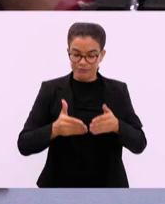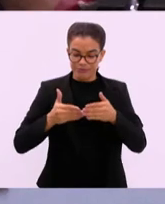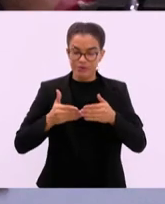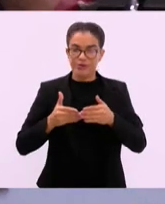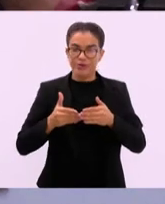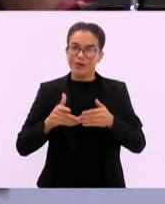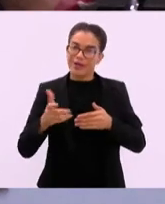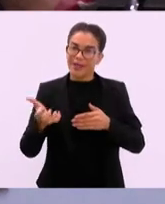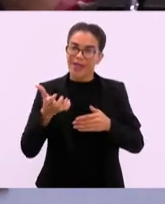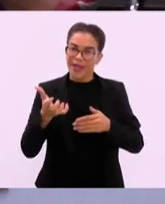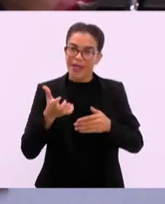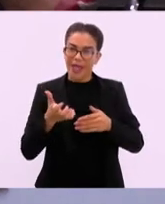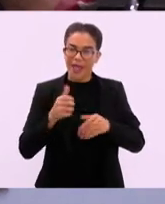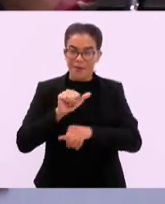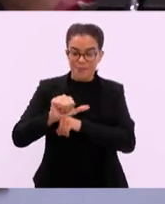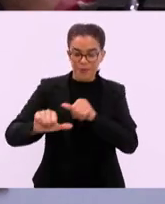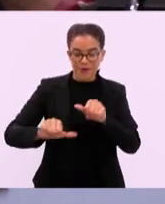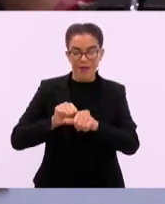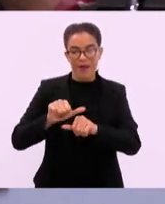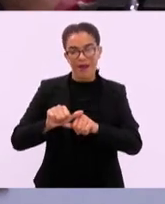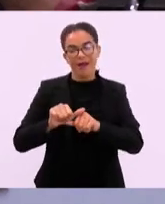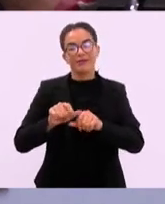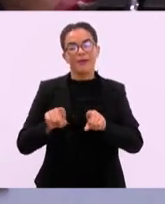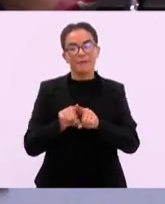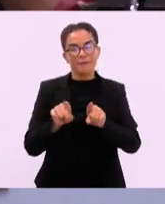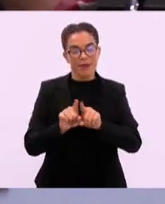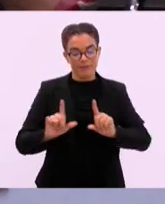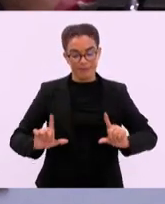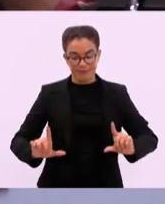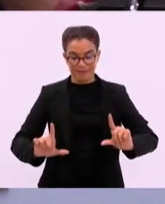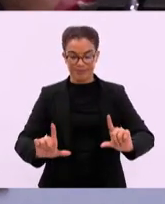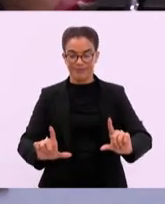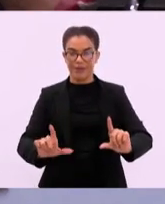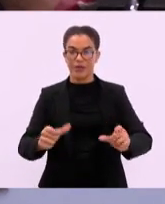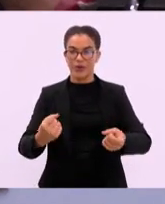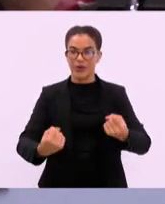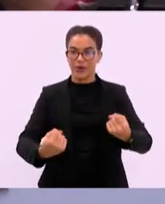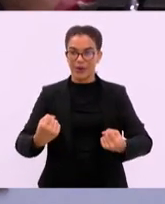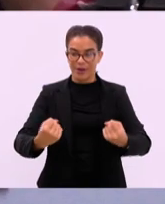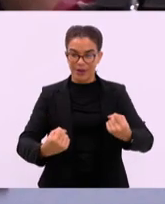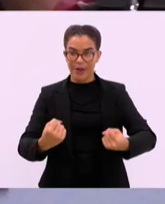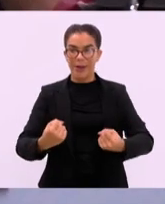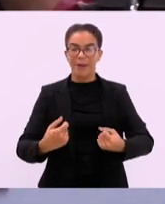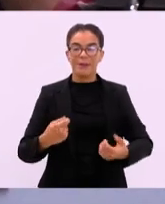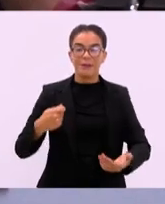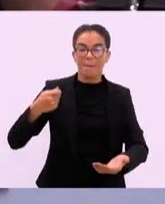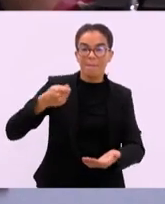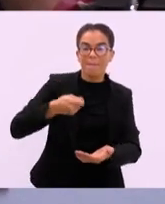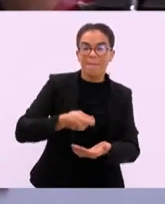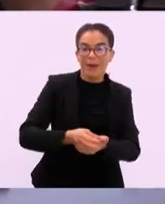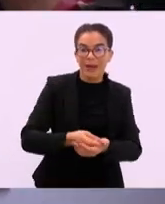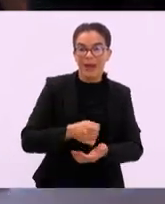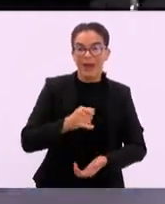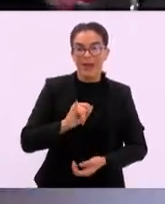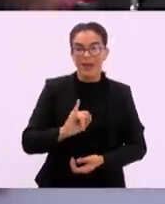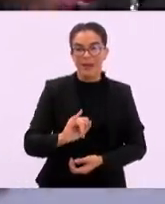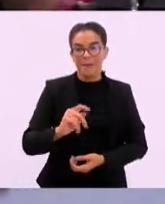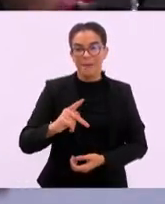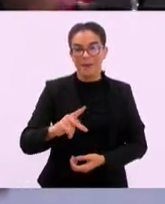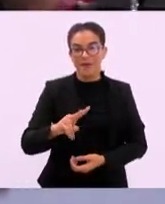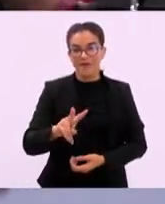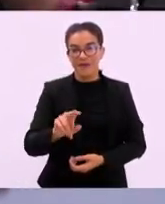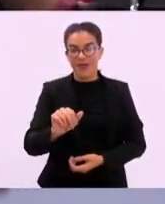né, renovar a licença, ele tem que pagar IPVA dos três últimos anos que ele não